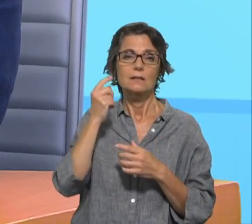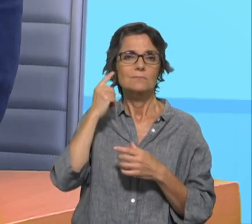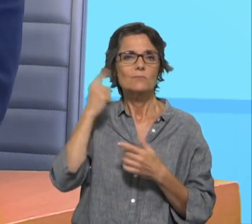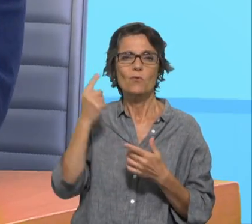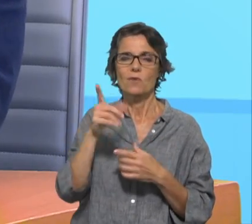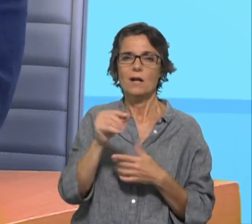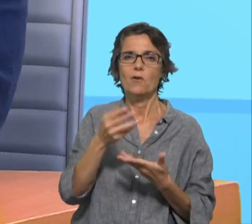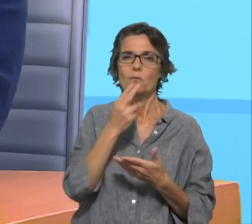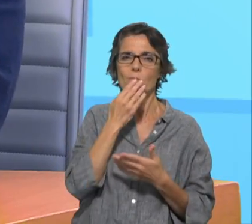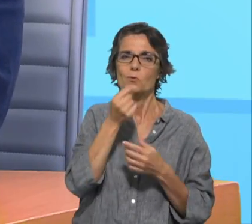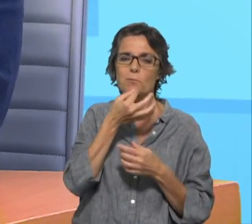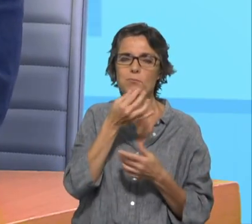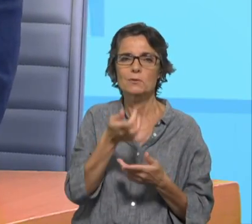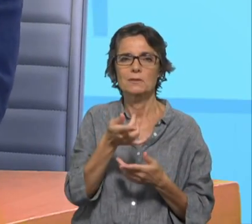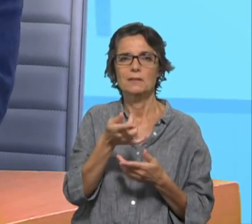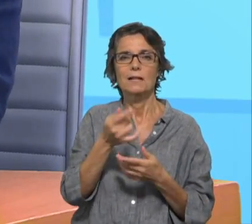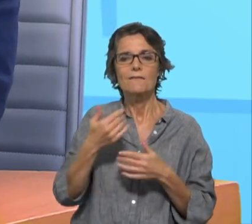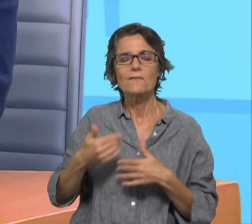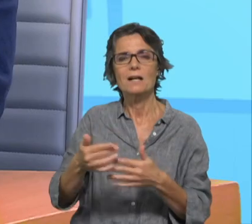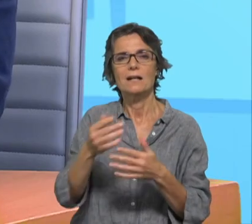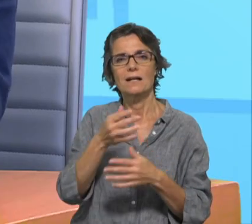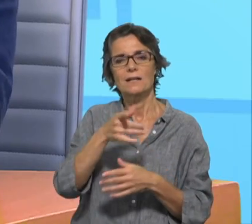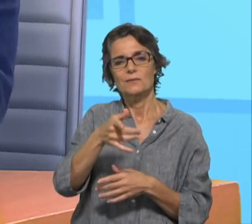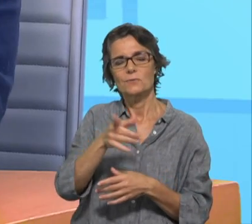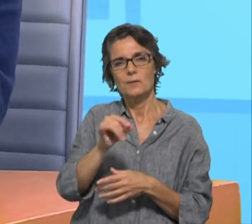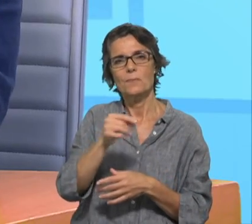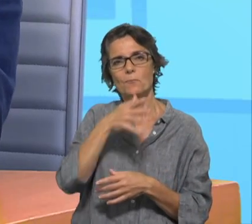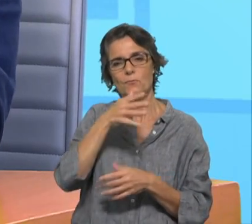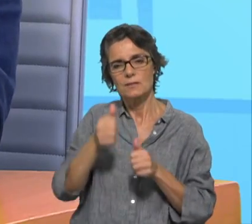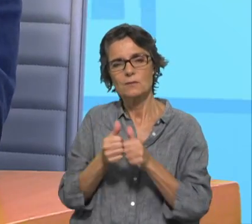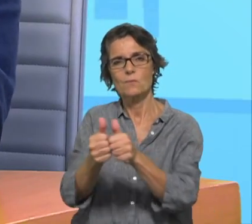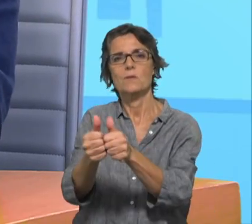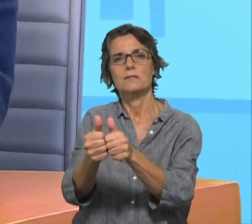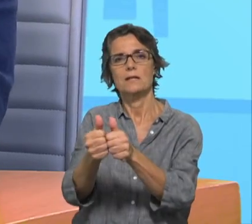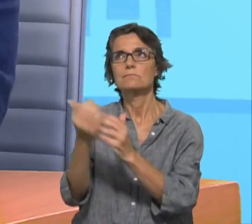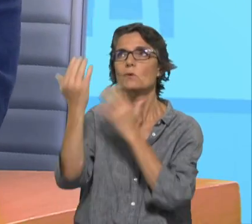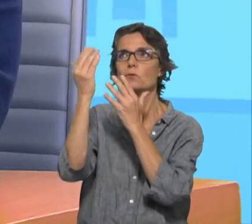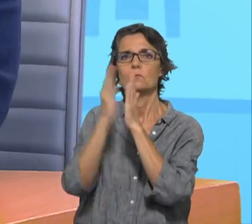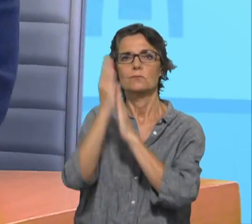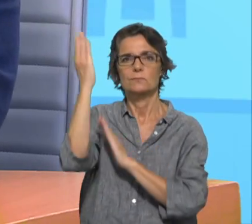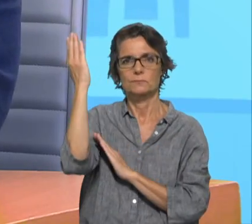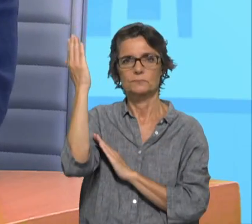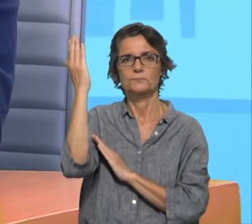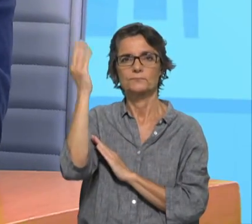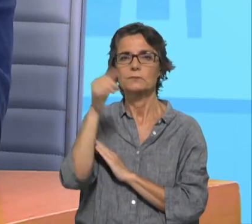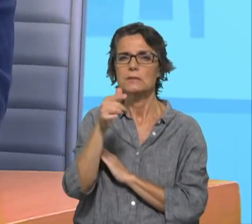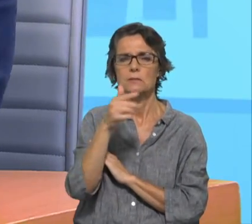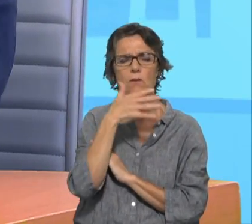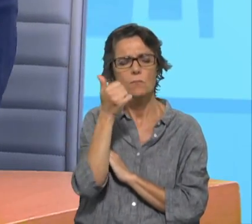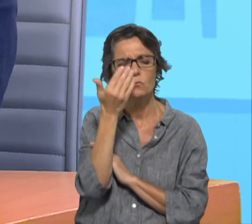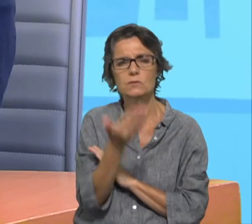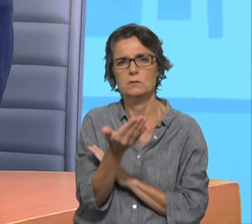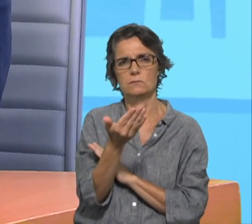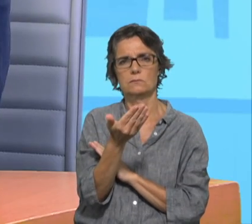breve poderes ouvir a sua palavra e professar a fé, para louvor e glória de Deus Pai. Que gesto tão belo